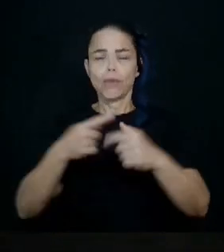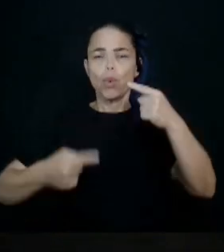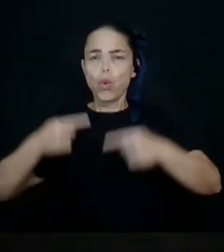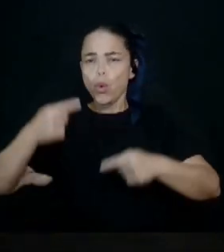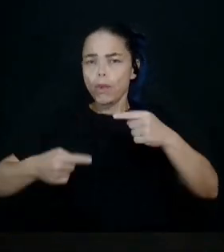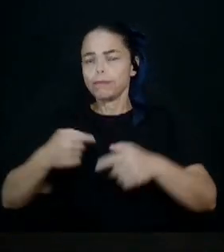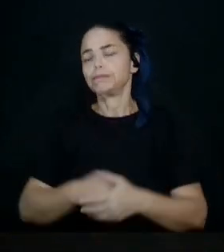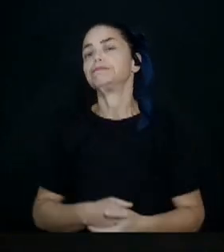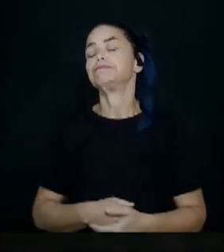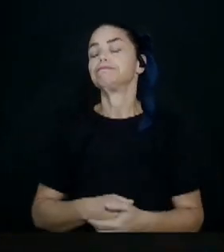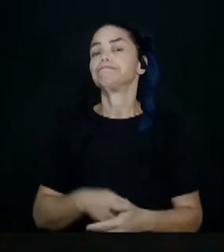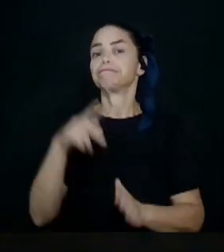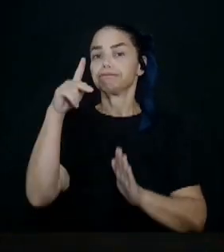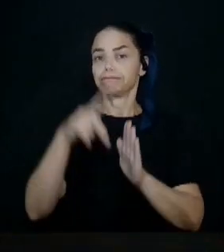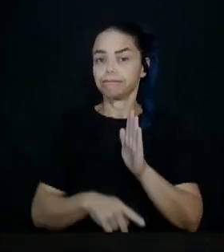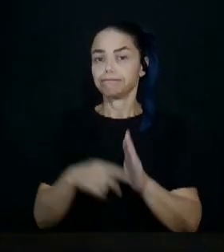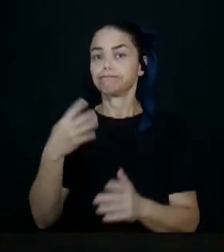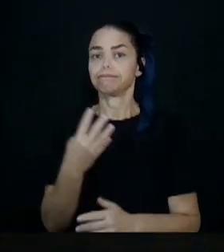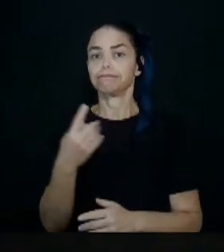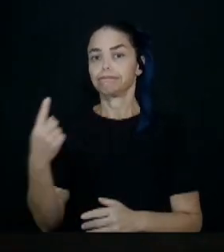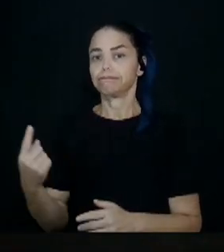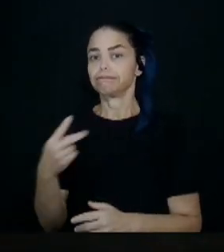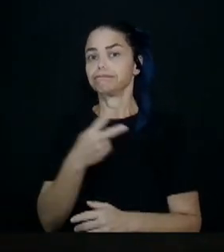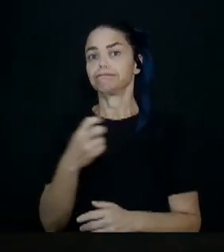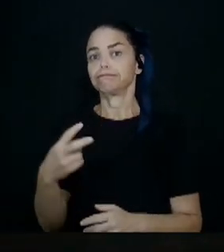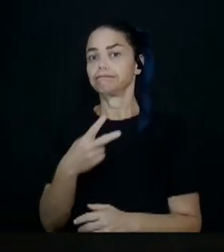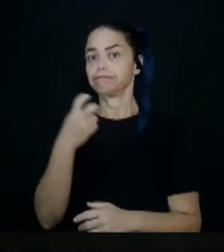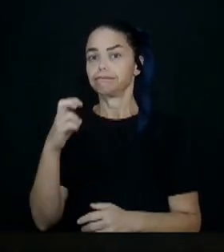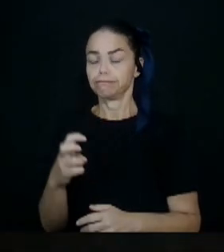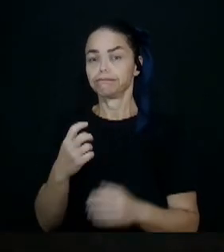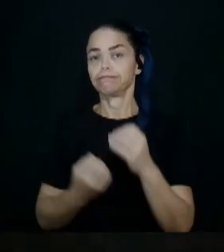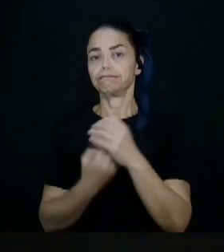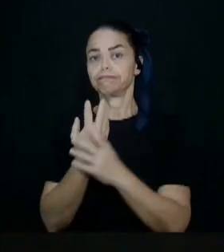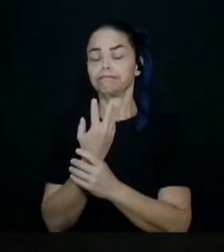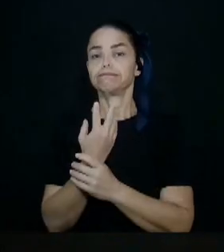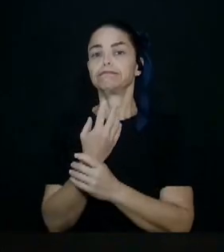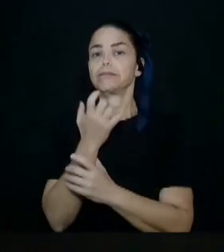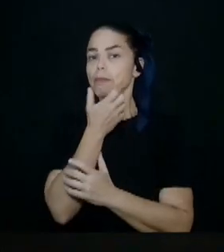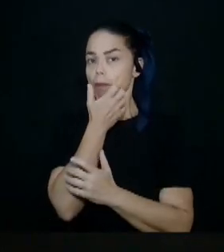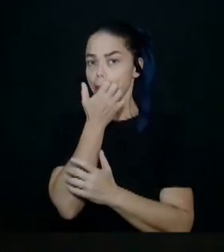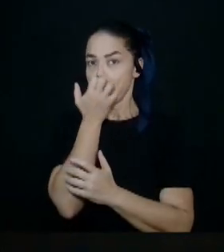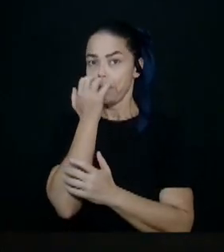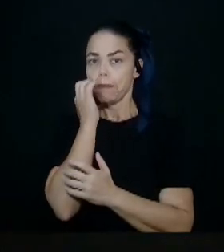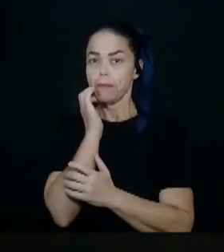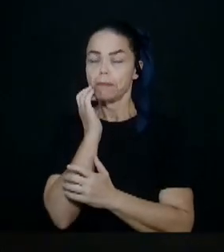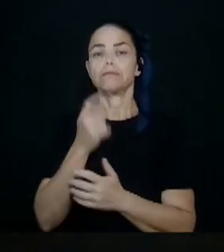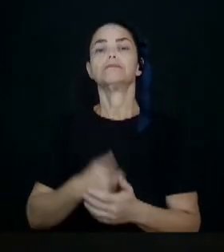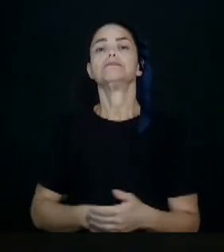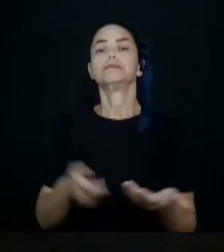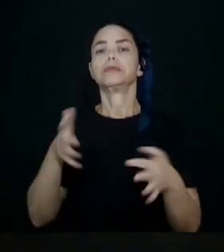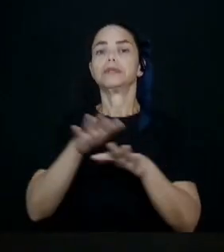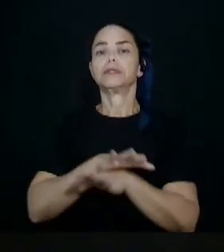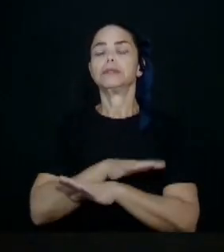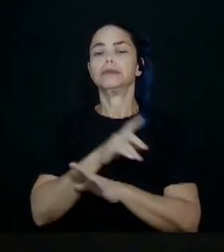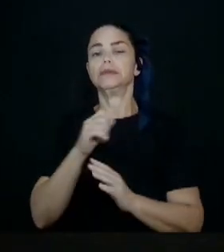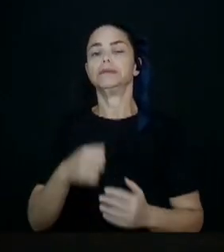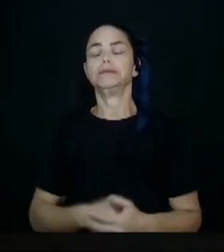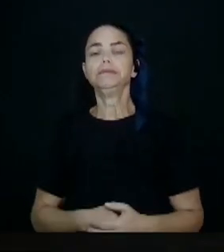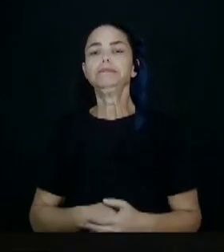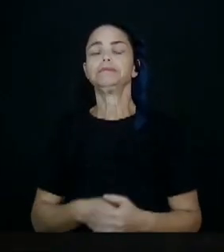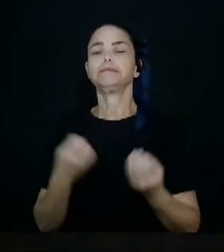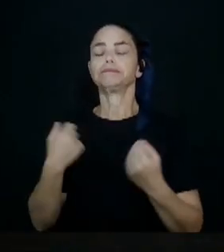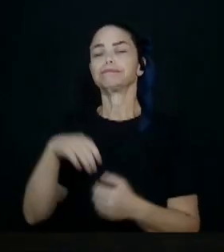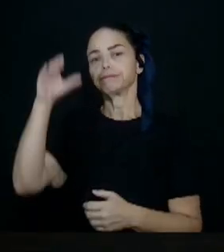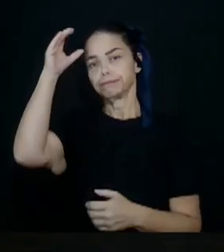O projeto de lei 41 de 2025, de autoria do vereador Herbert Ganem, ele propõe a inclusão de diretrizes para a conscientização sobre